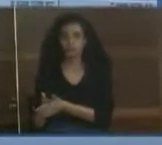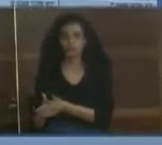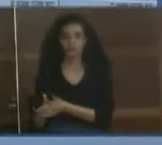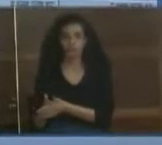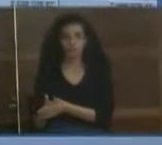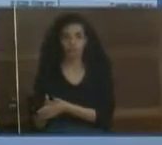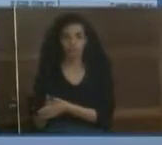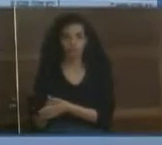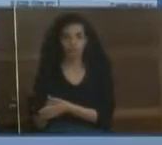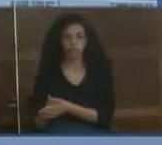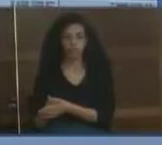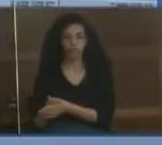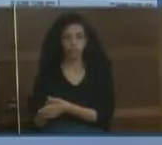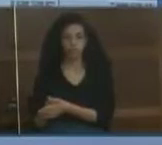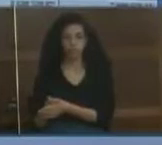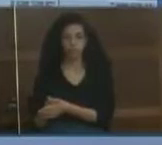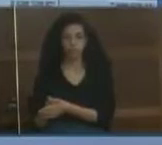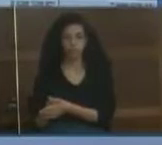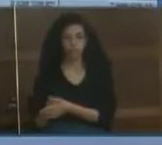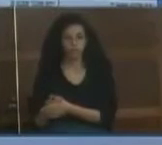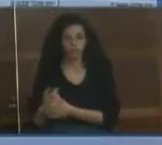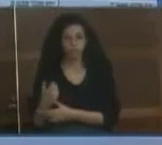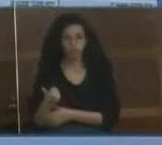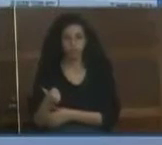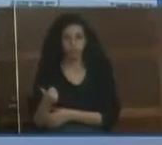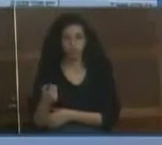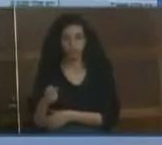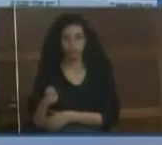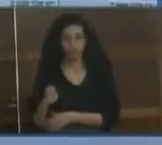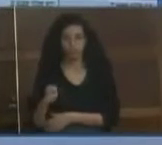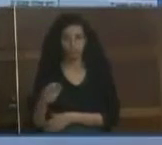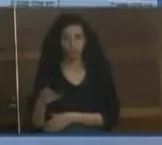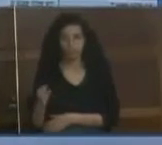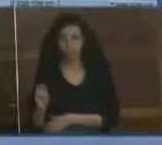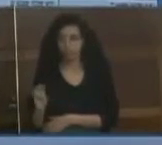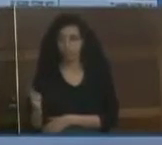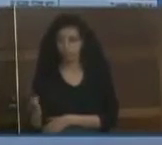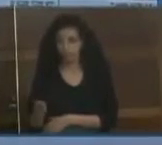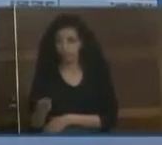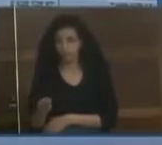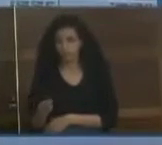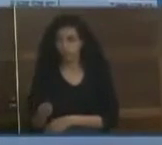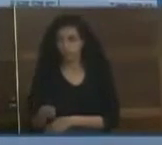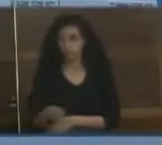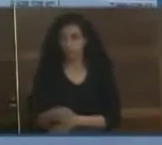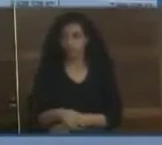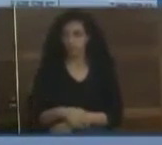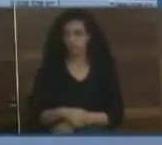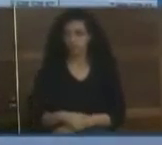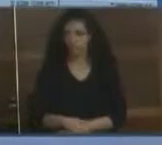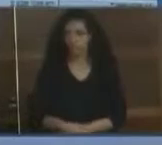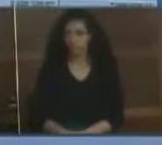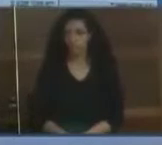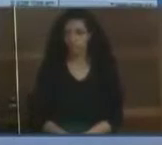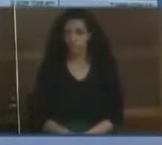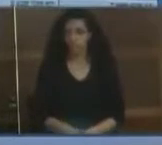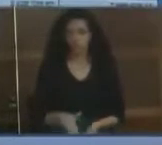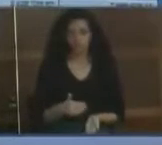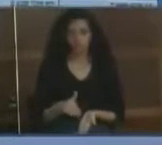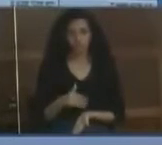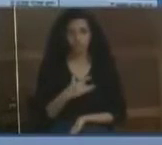despesas liquidadas até o 3º quadrimestre de 154 milhões 139 mil reais a